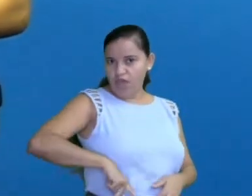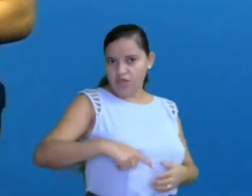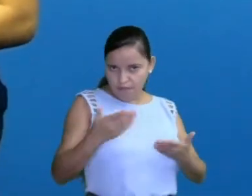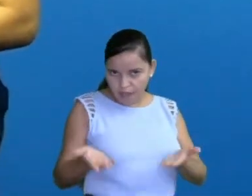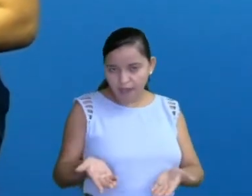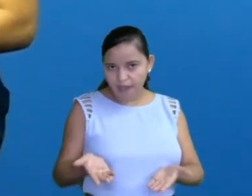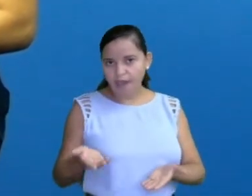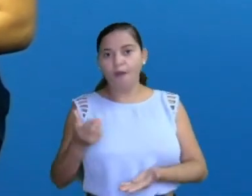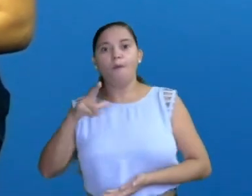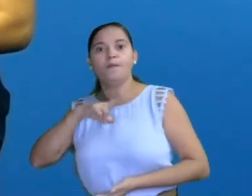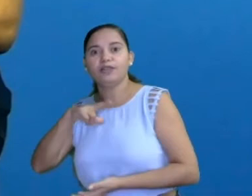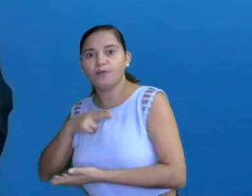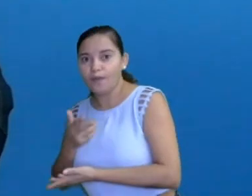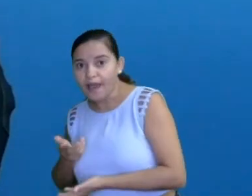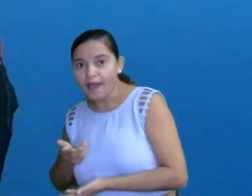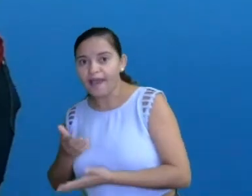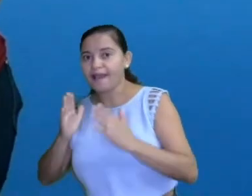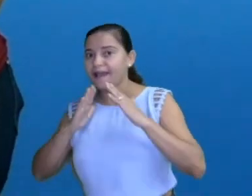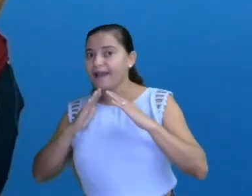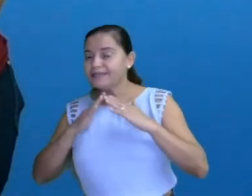privado?